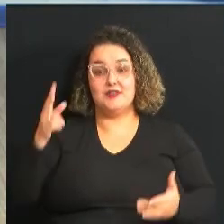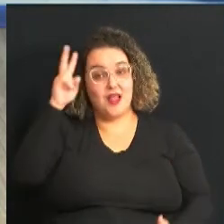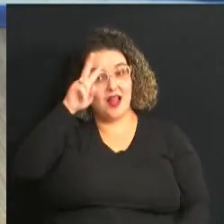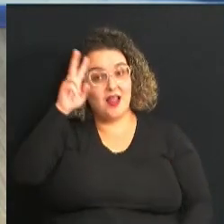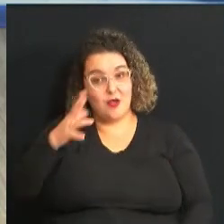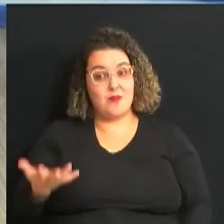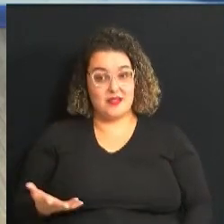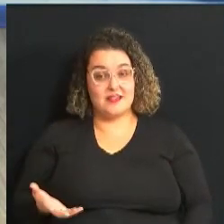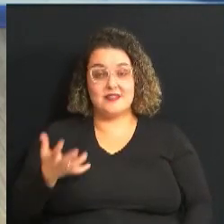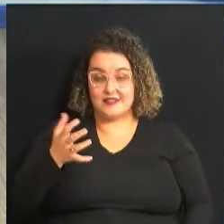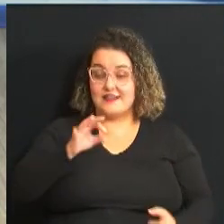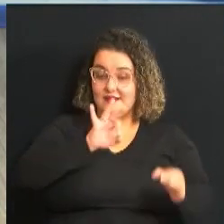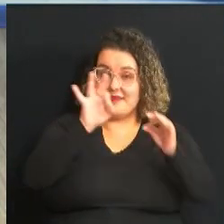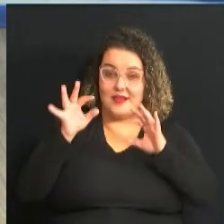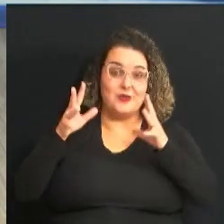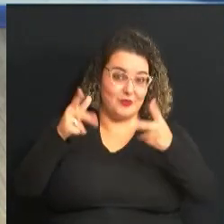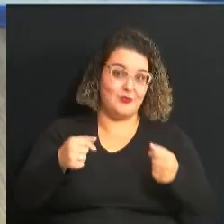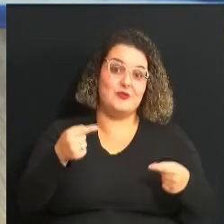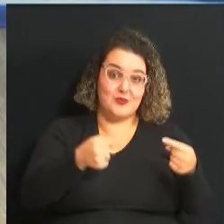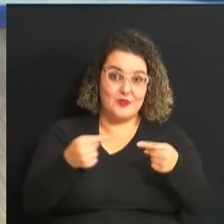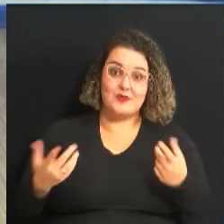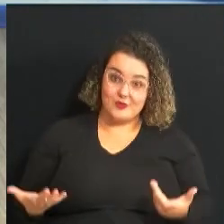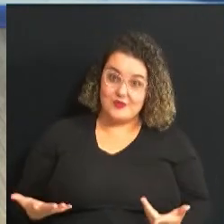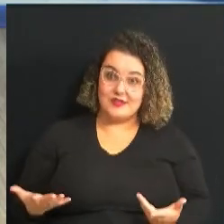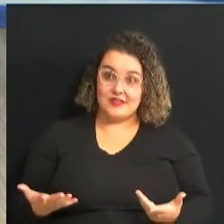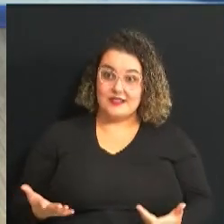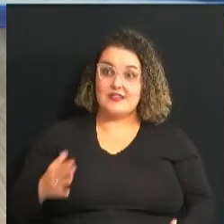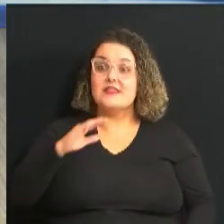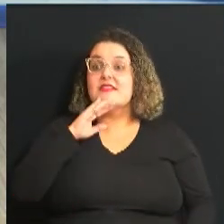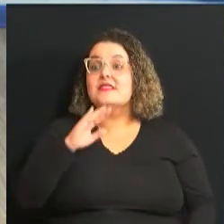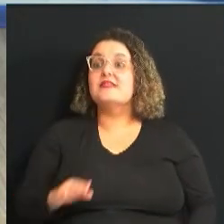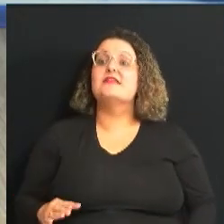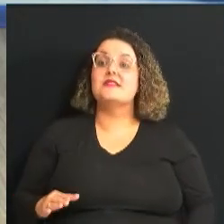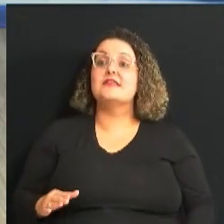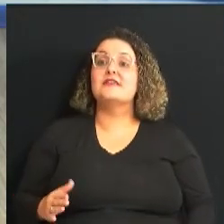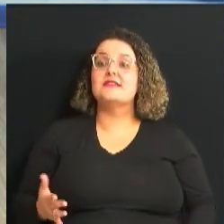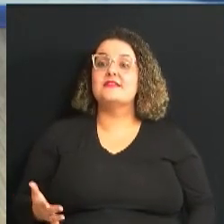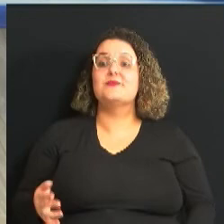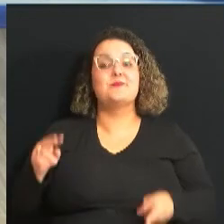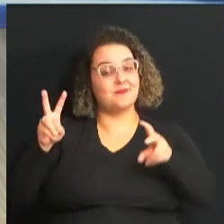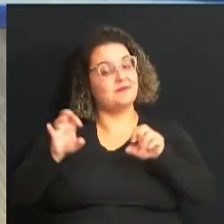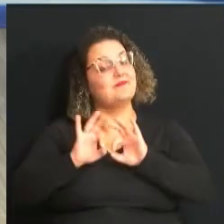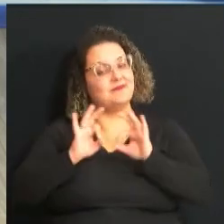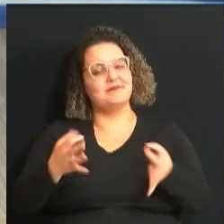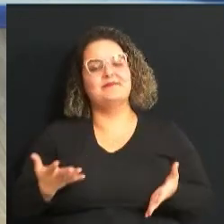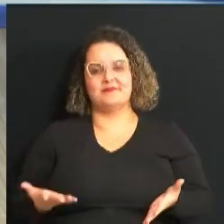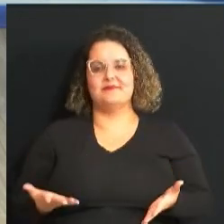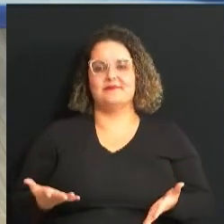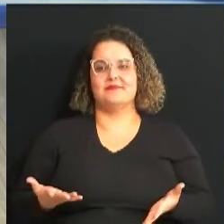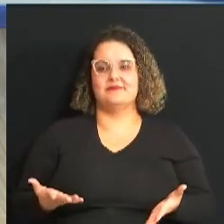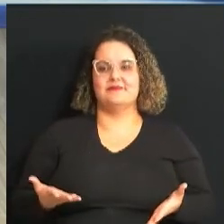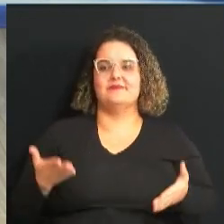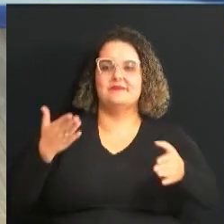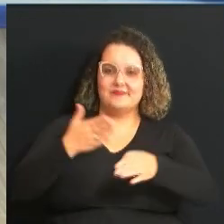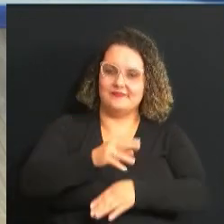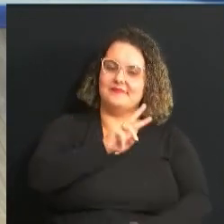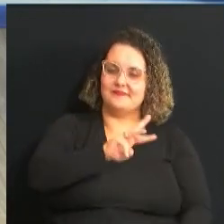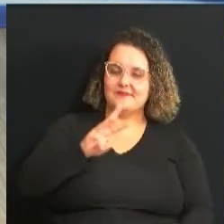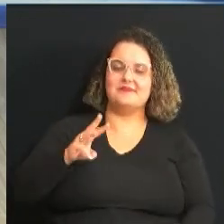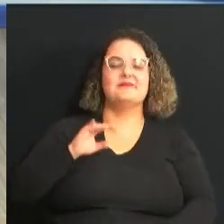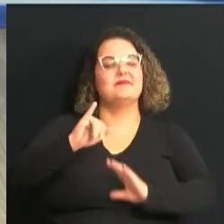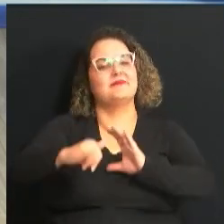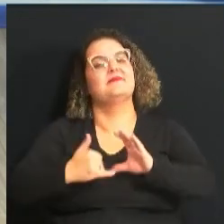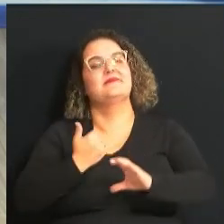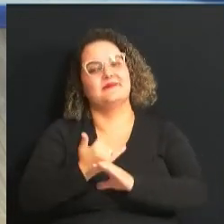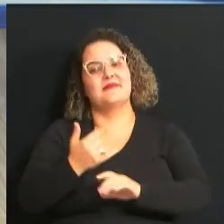quiser rever tudo que foi discutido nesta tarde, os temas abordados, é muito simples. É só entrar no YouTube da TV Câmara Campinas que